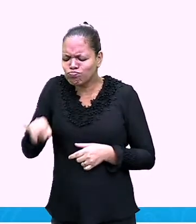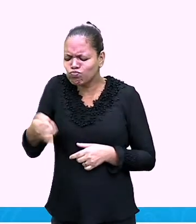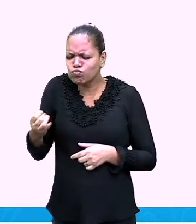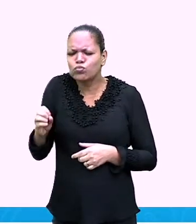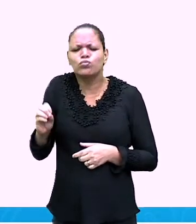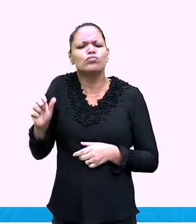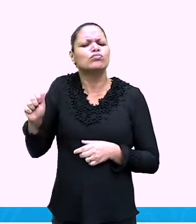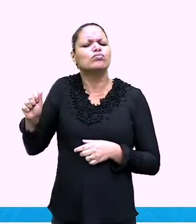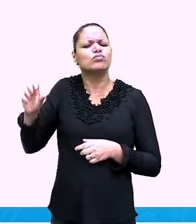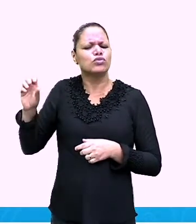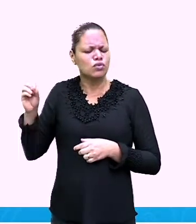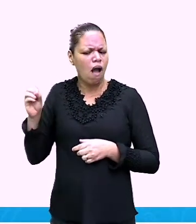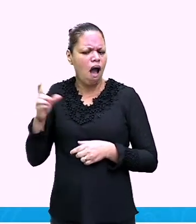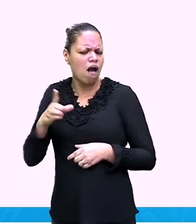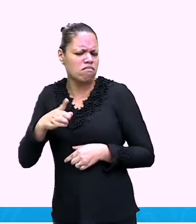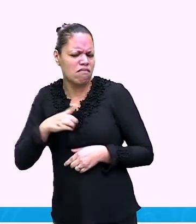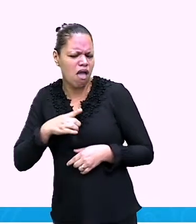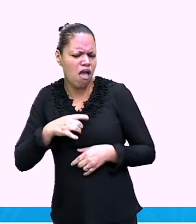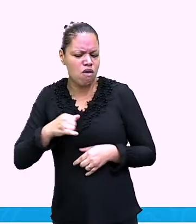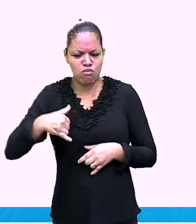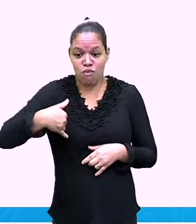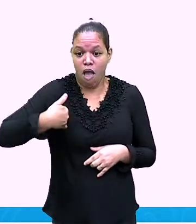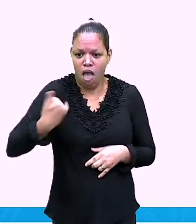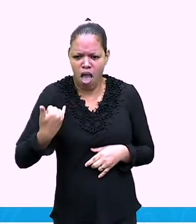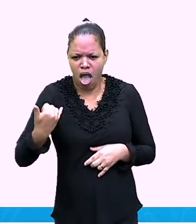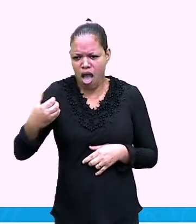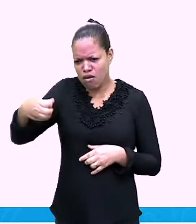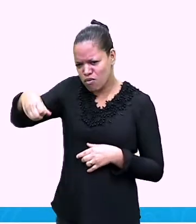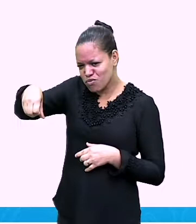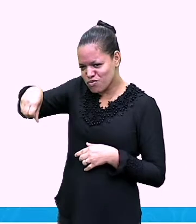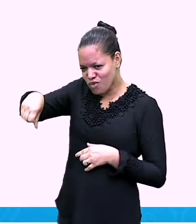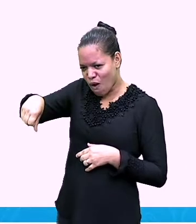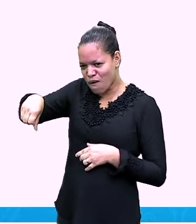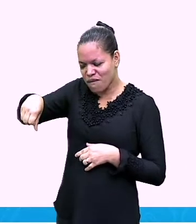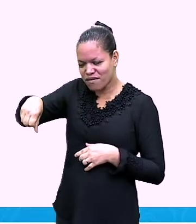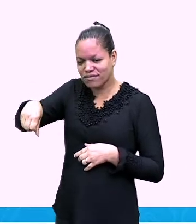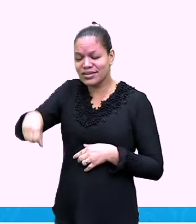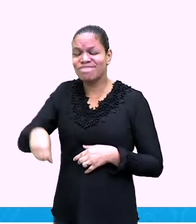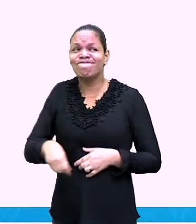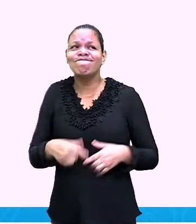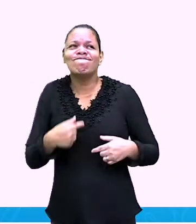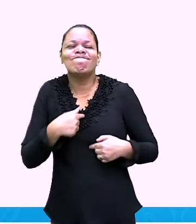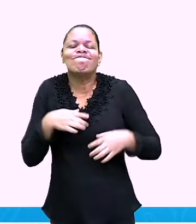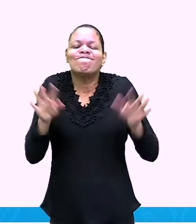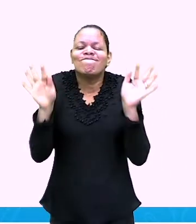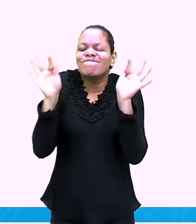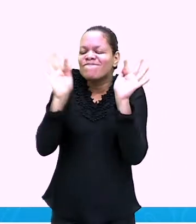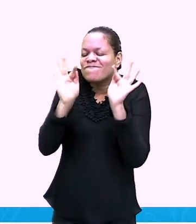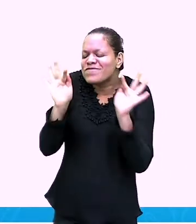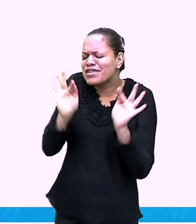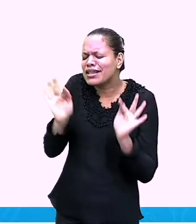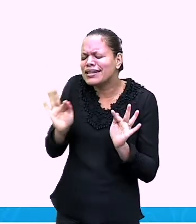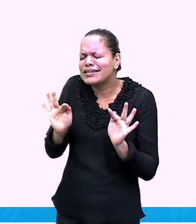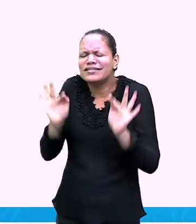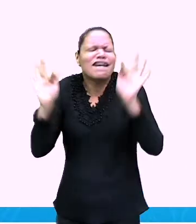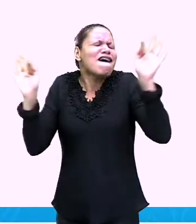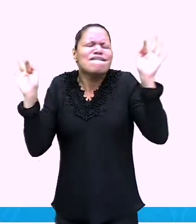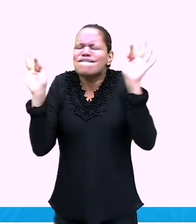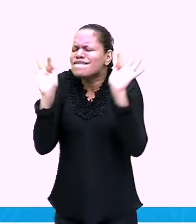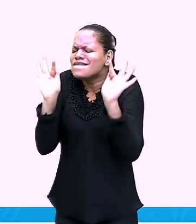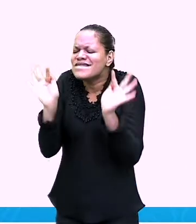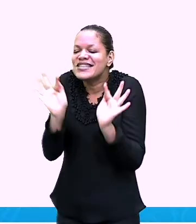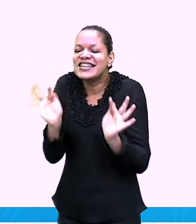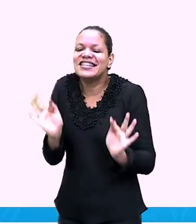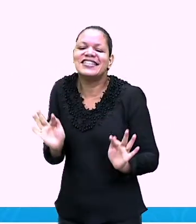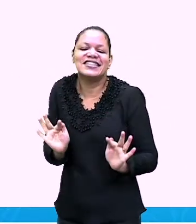eu já completei 9 anos. Sabe, estou tão contente hoje, mas tão contente que